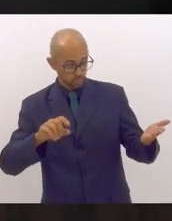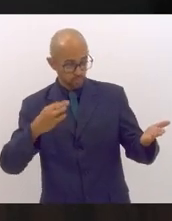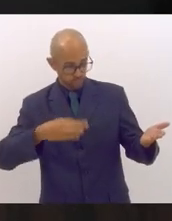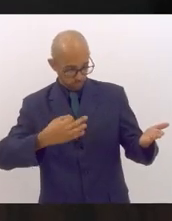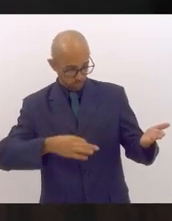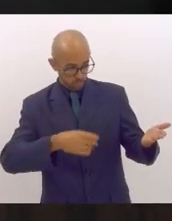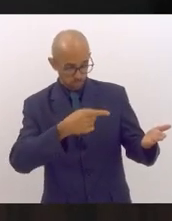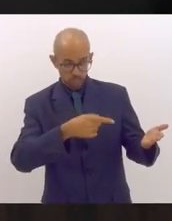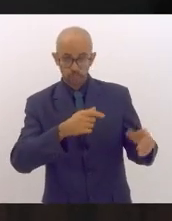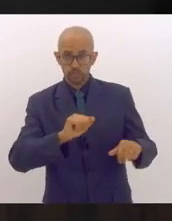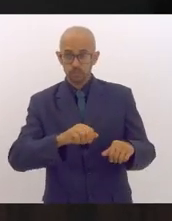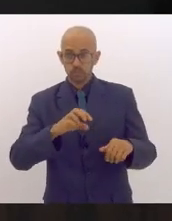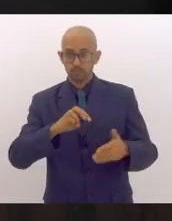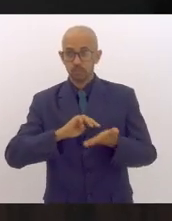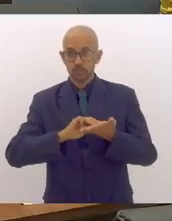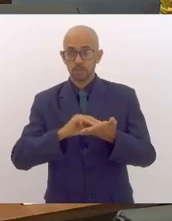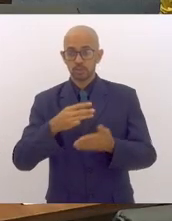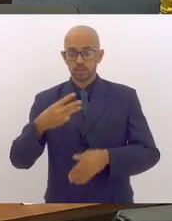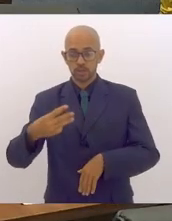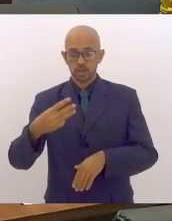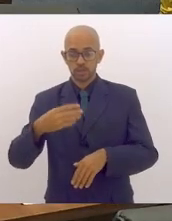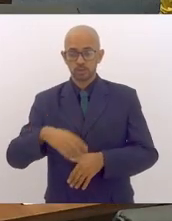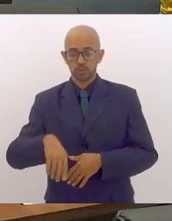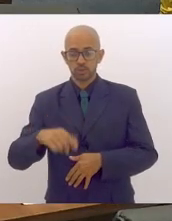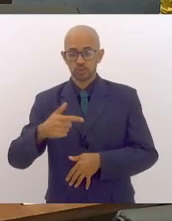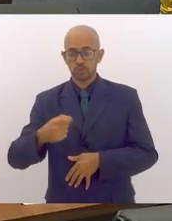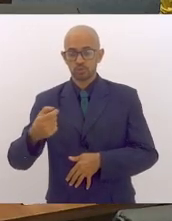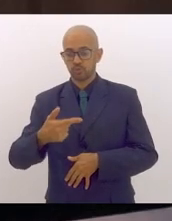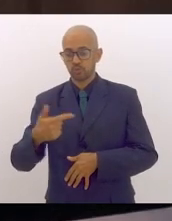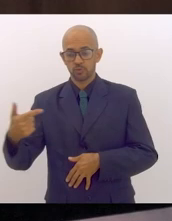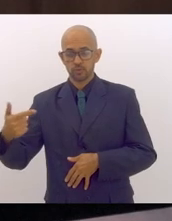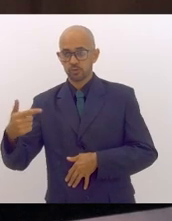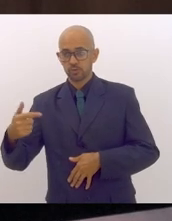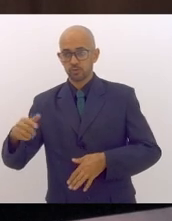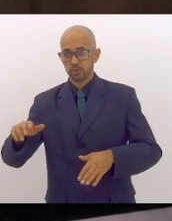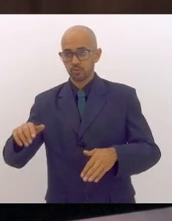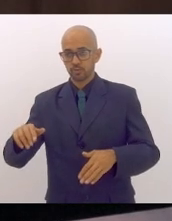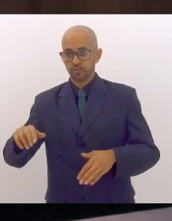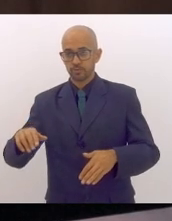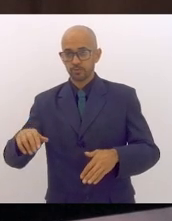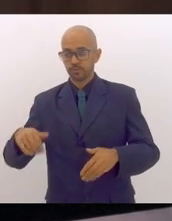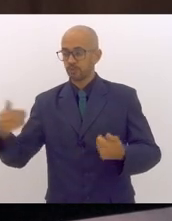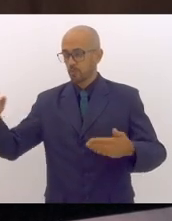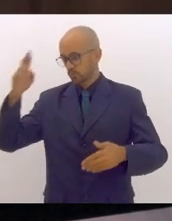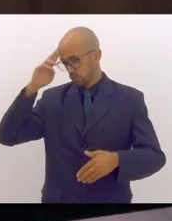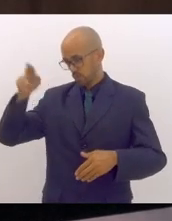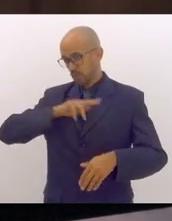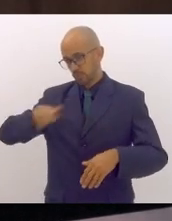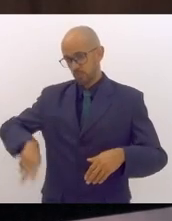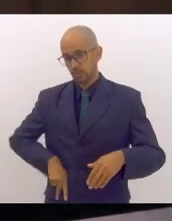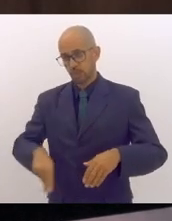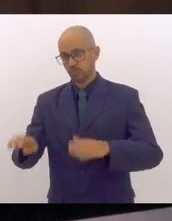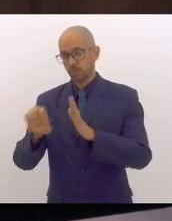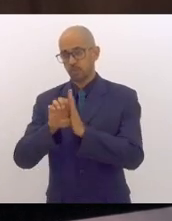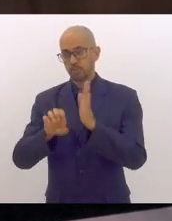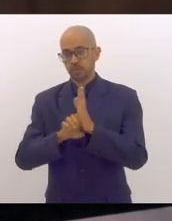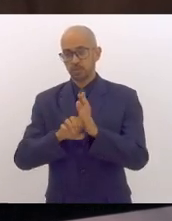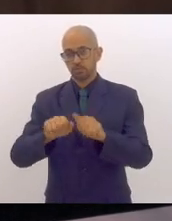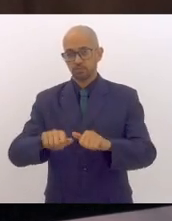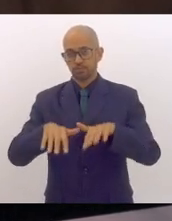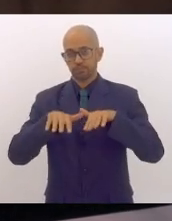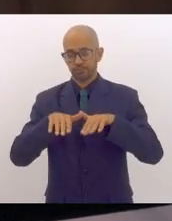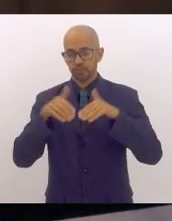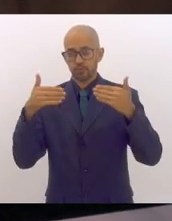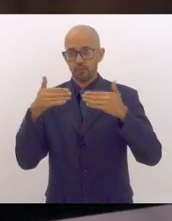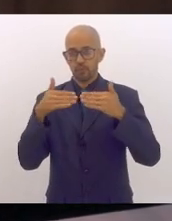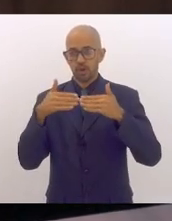Mensagem 3 de 22. A construção ficou, parecer as emendas de plenário, favorável